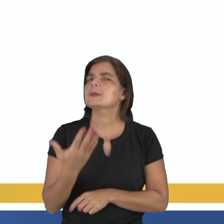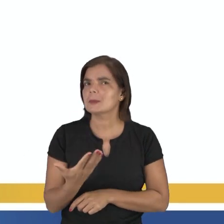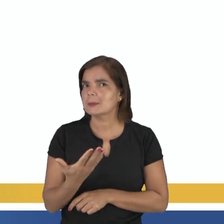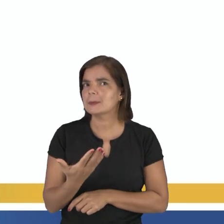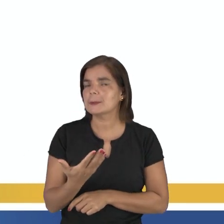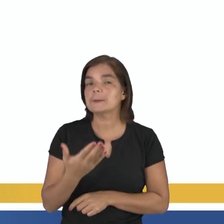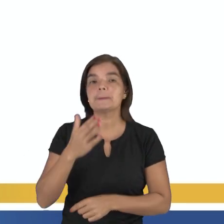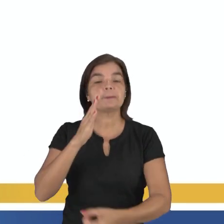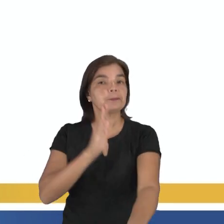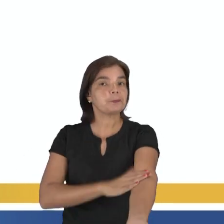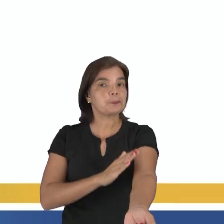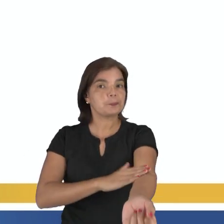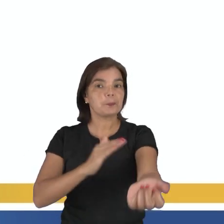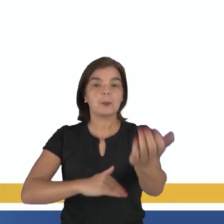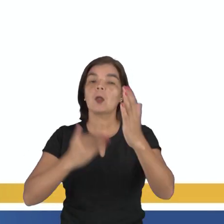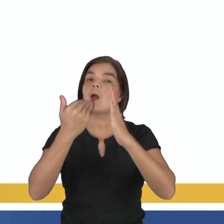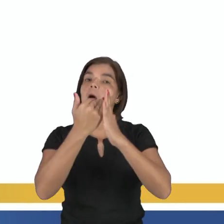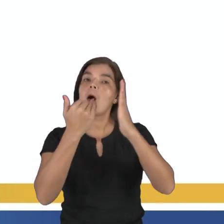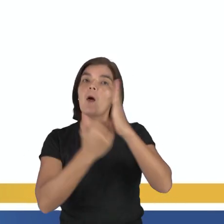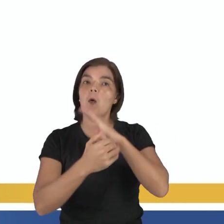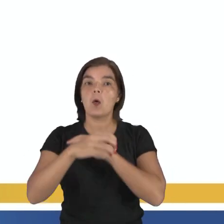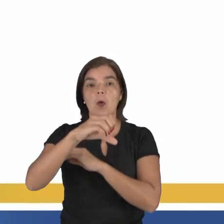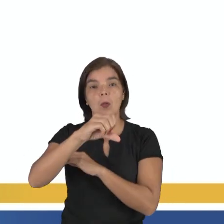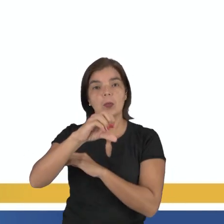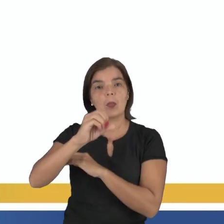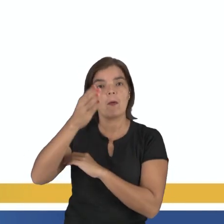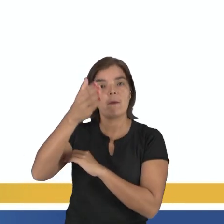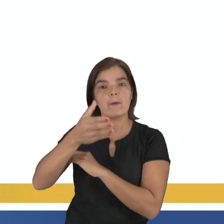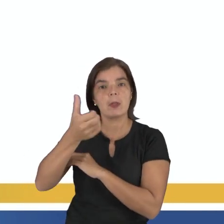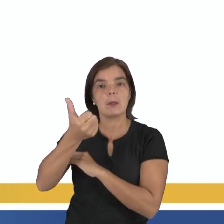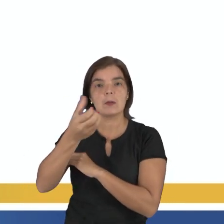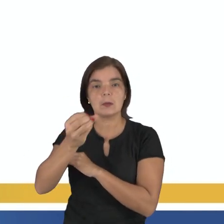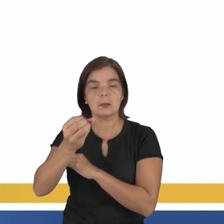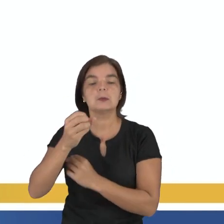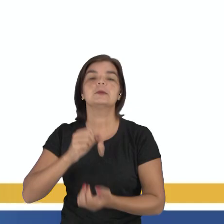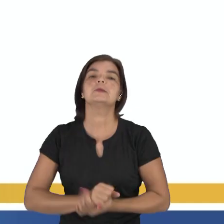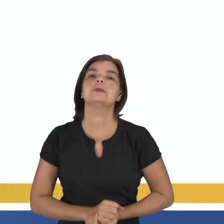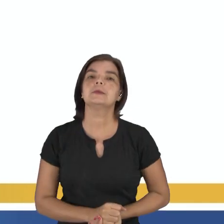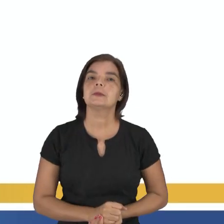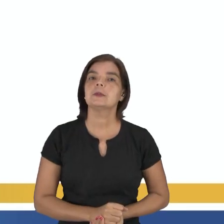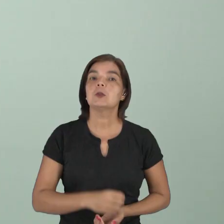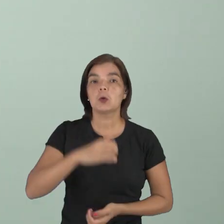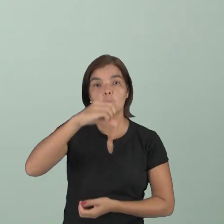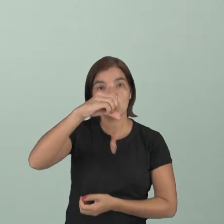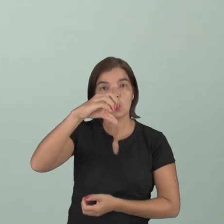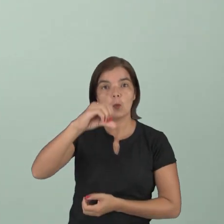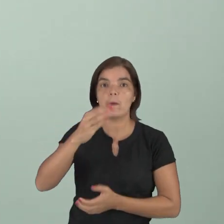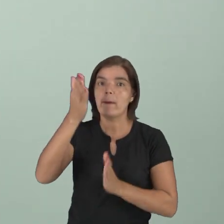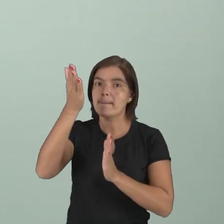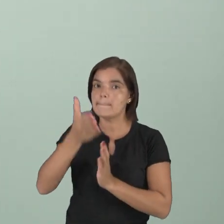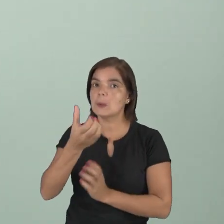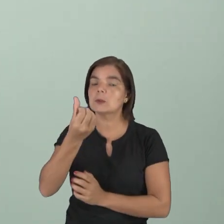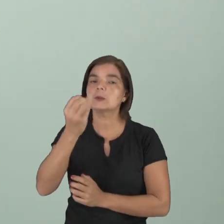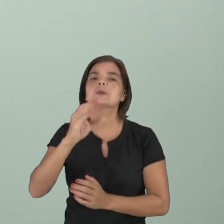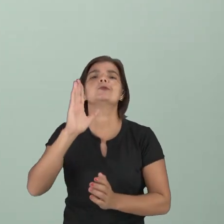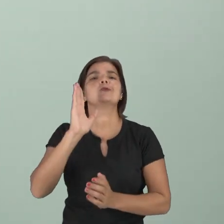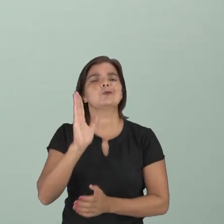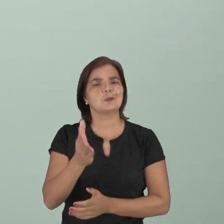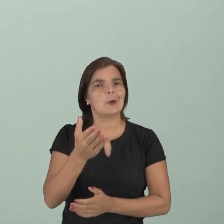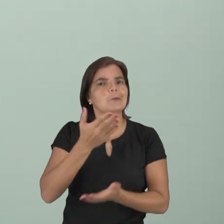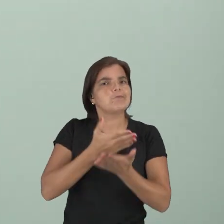acontece? Pressão inferior a 90/60. Lembrando os dois valores aí. Quando está em 90/60,